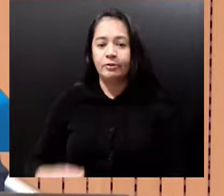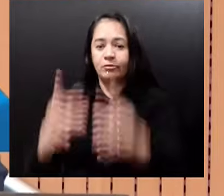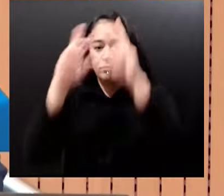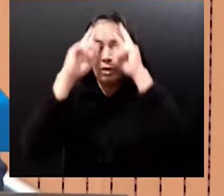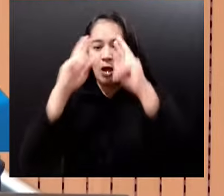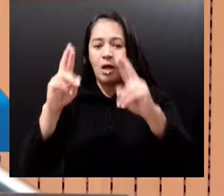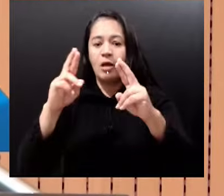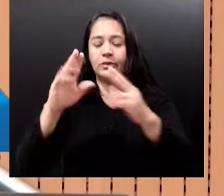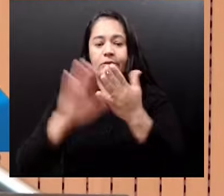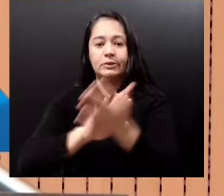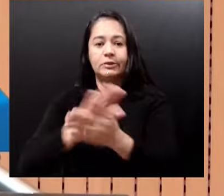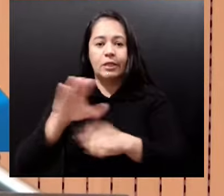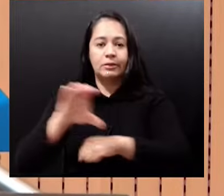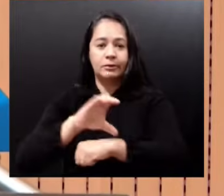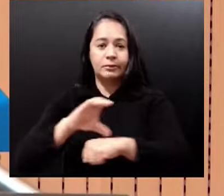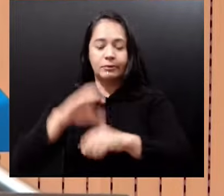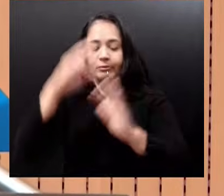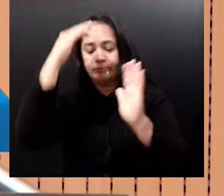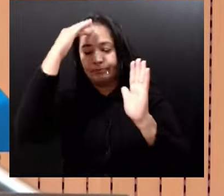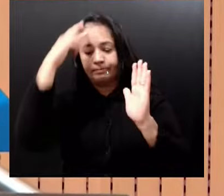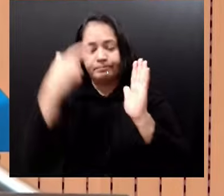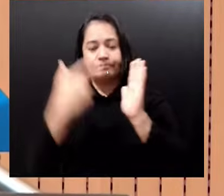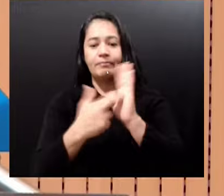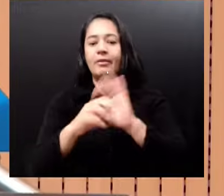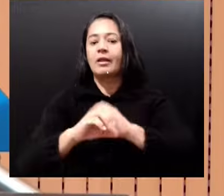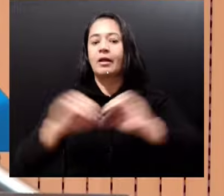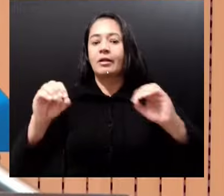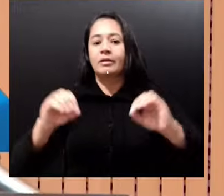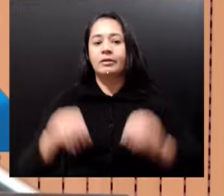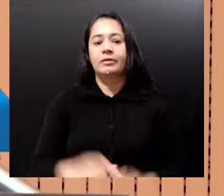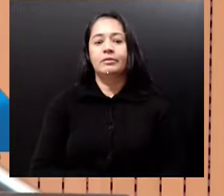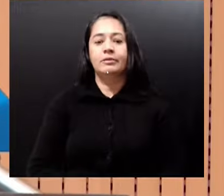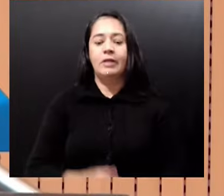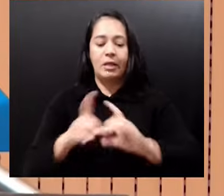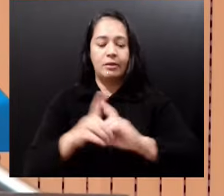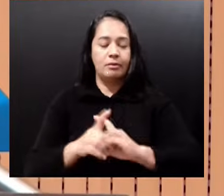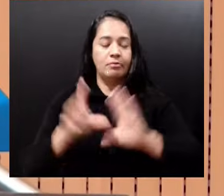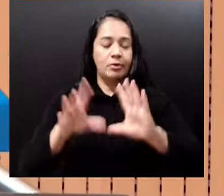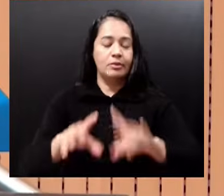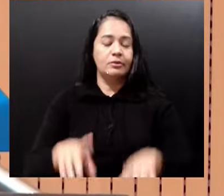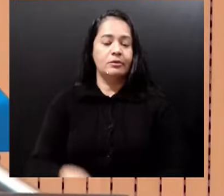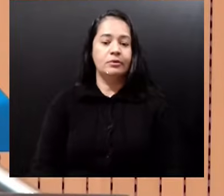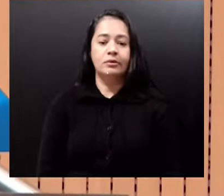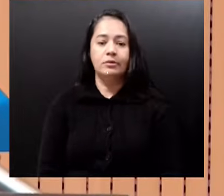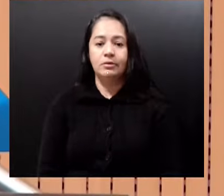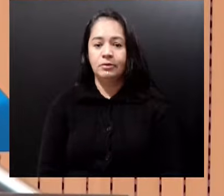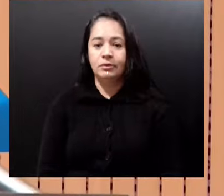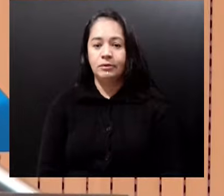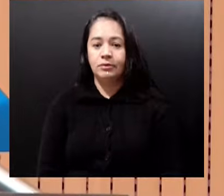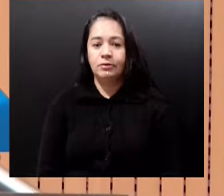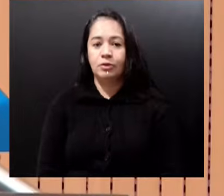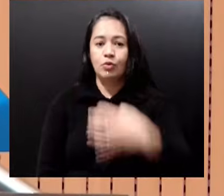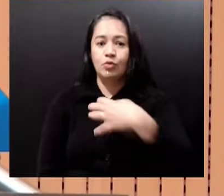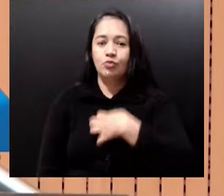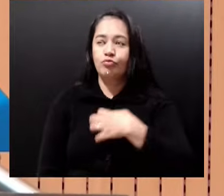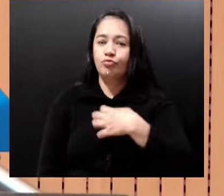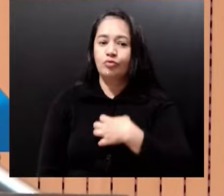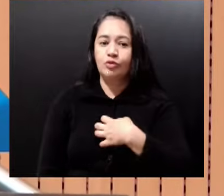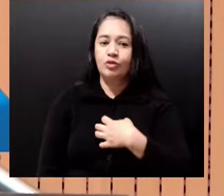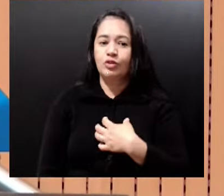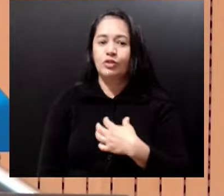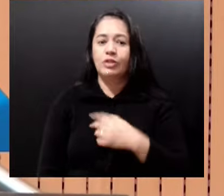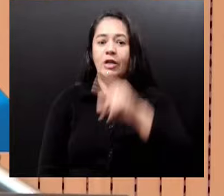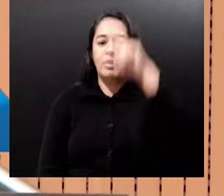Constituição nem o Estado democrático de direito. Foi uma onda verde, amarela